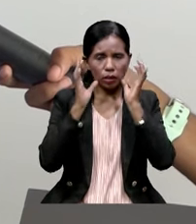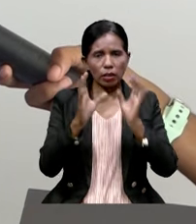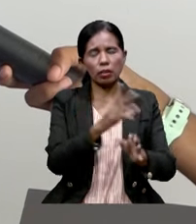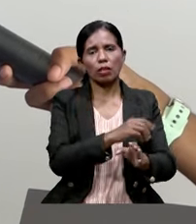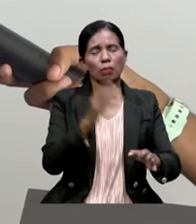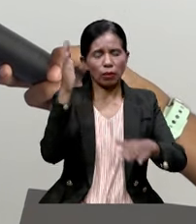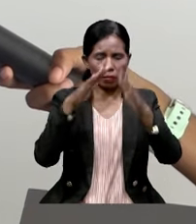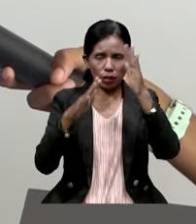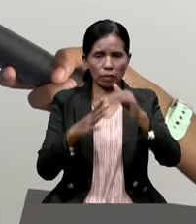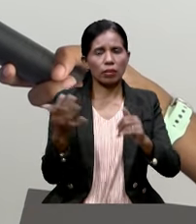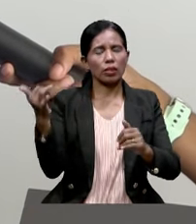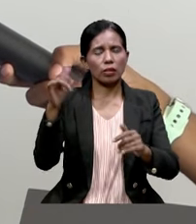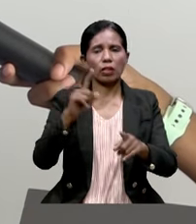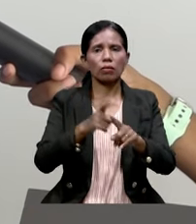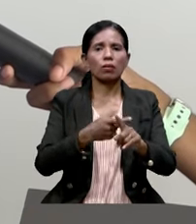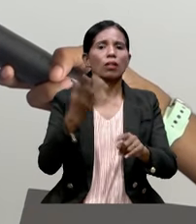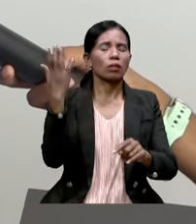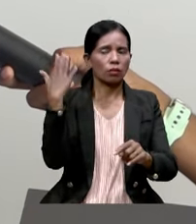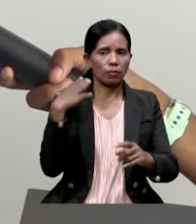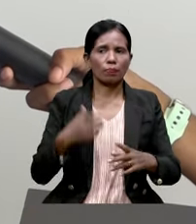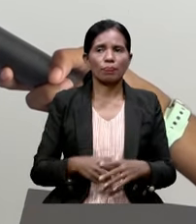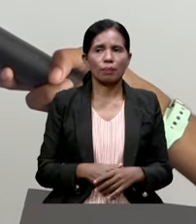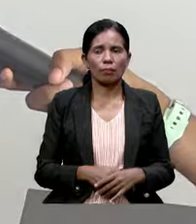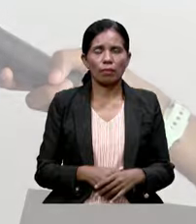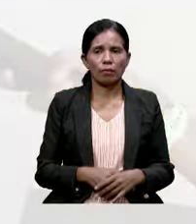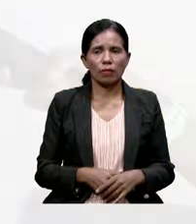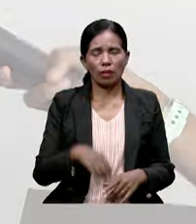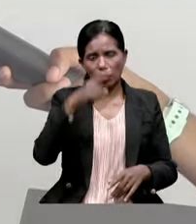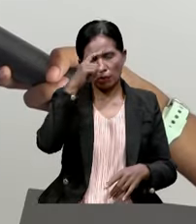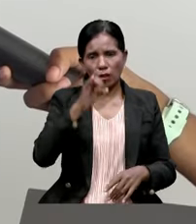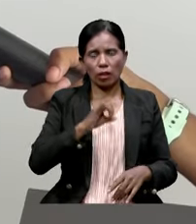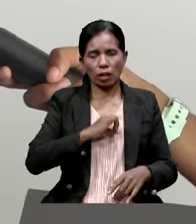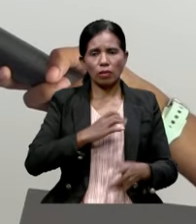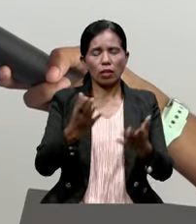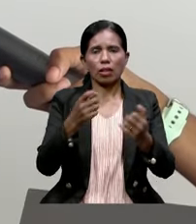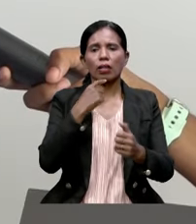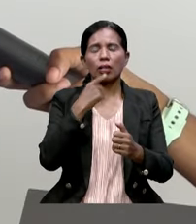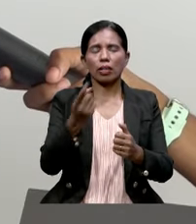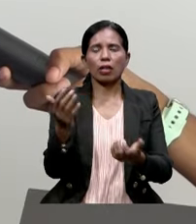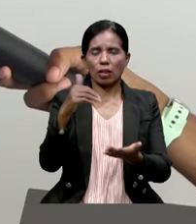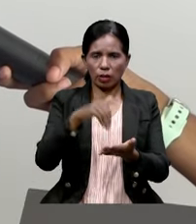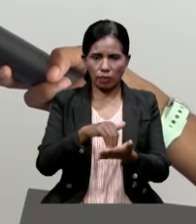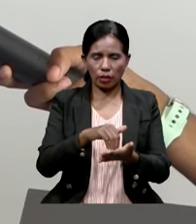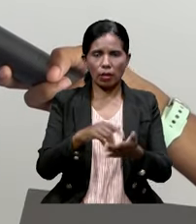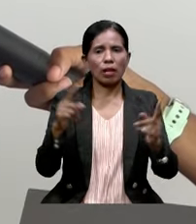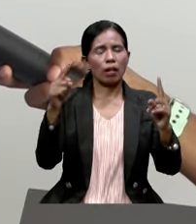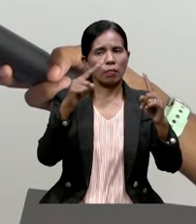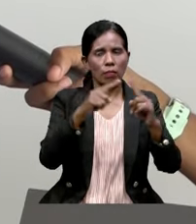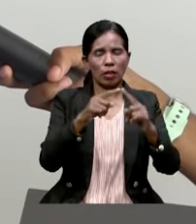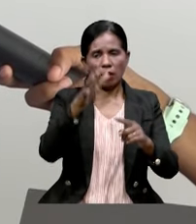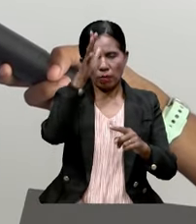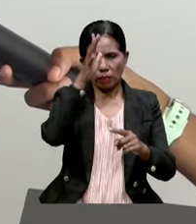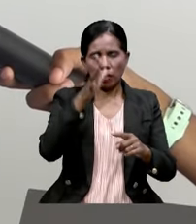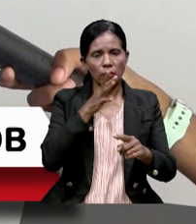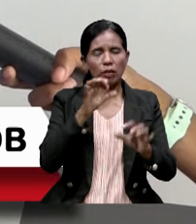renebe acontece e a fulancotok. Taneu, a cara que tu apela filha fali da neba e a inan